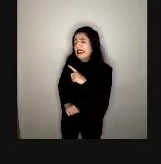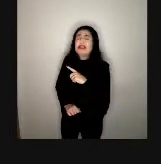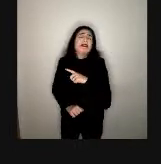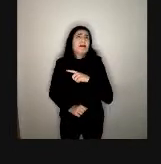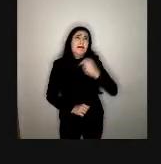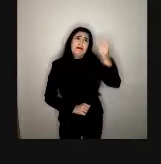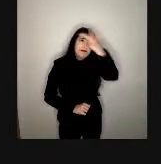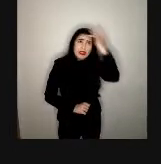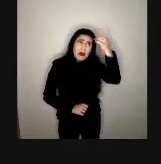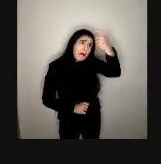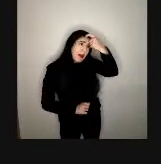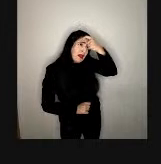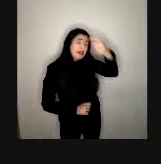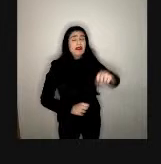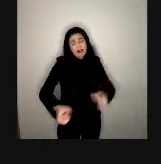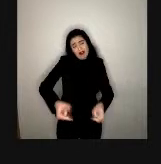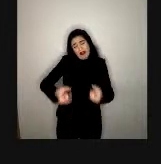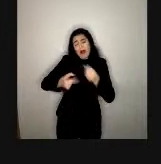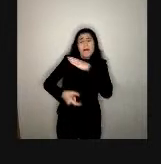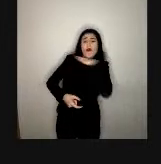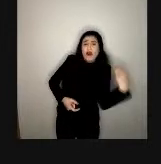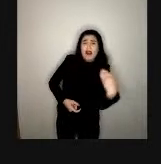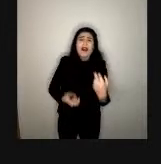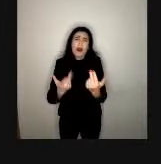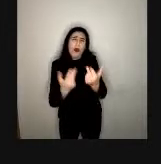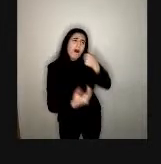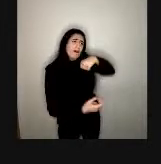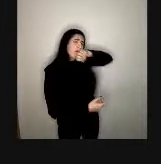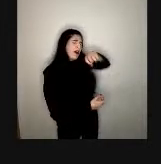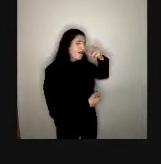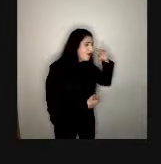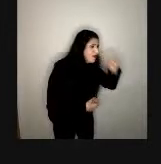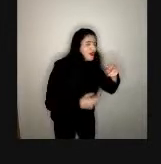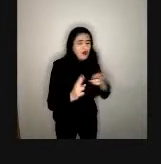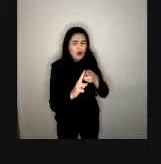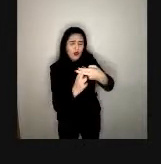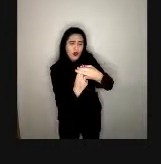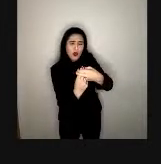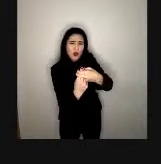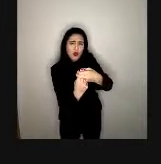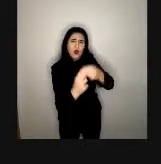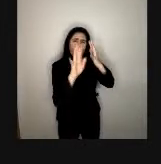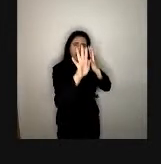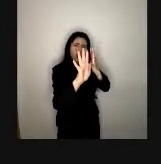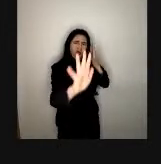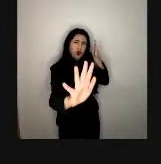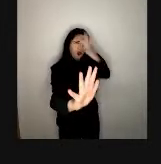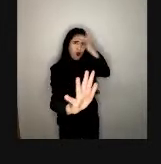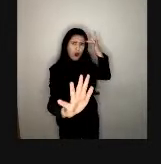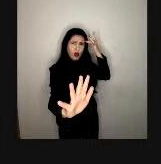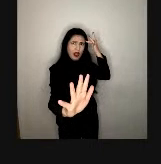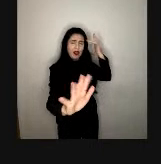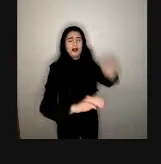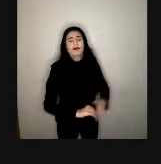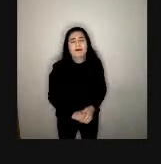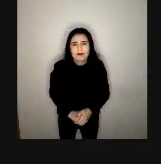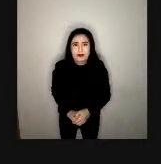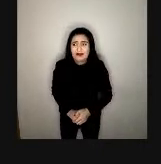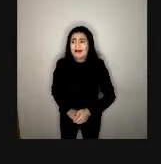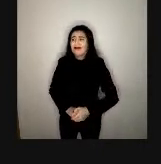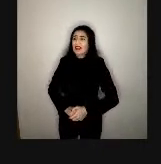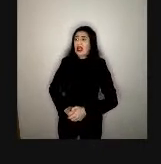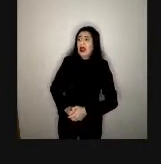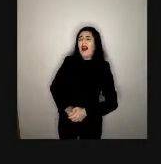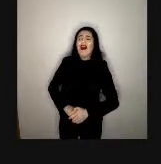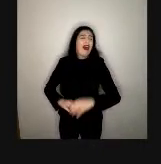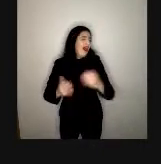que era aquilo que a minha mãe viu ali na fila do SUS, e que a gente tem que falar, não, a gente não fala eu tô com D, ou eu tô com aquela doença